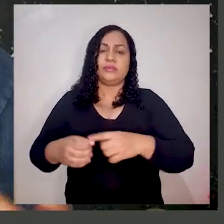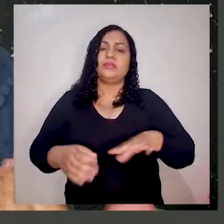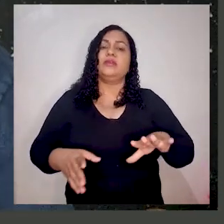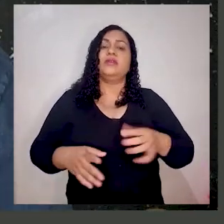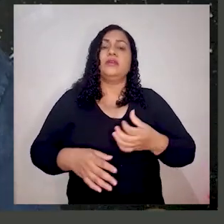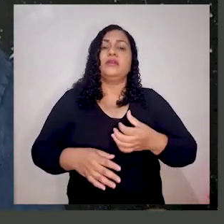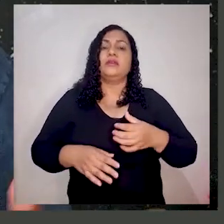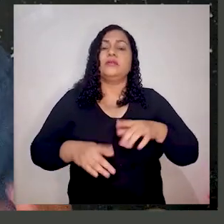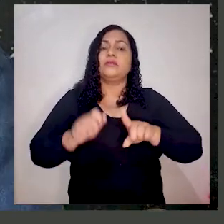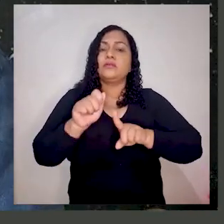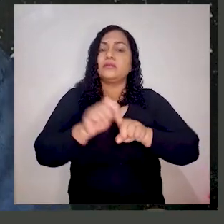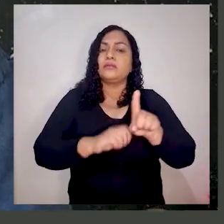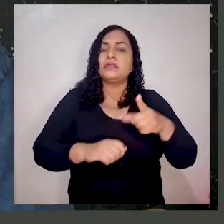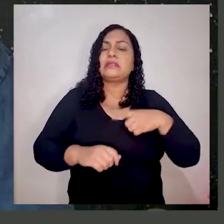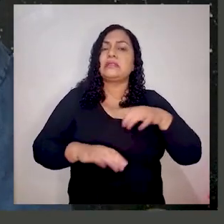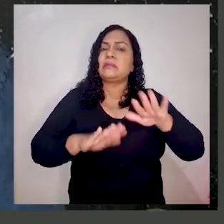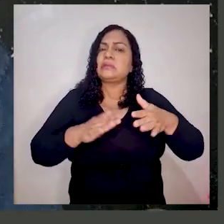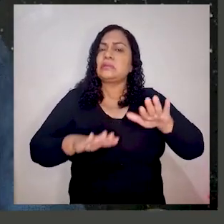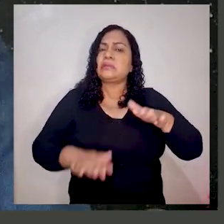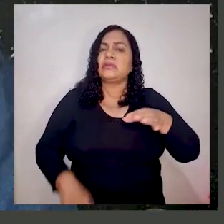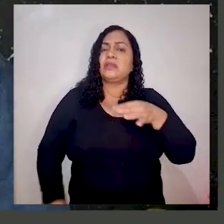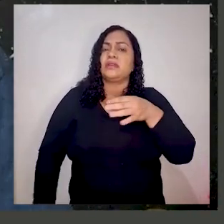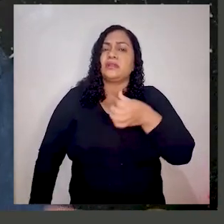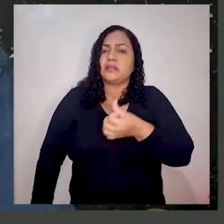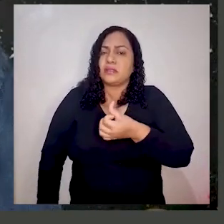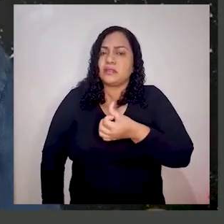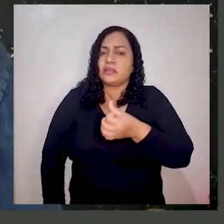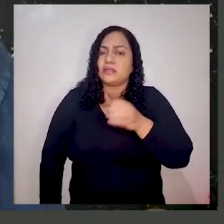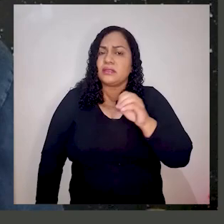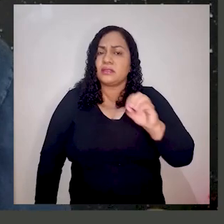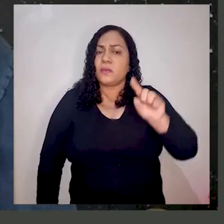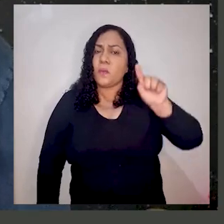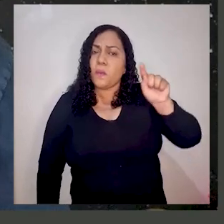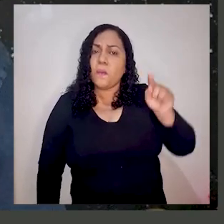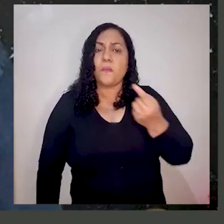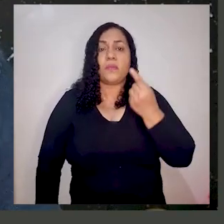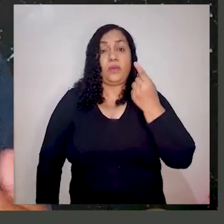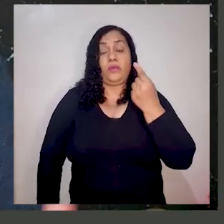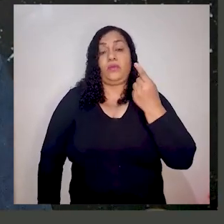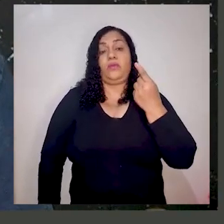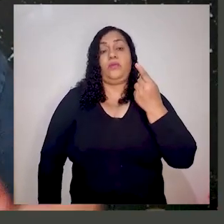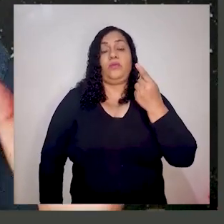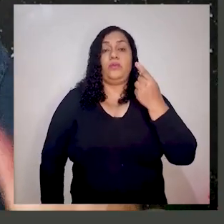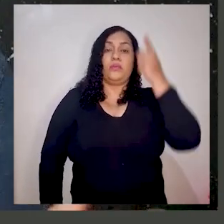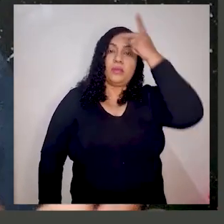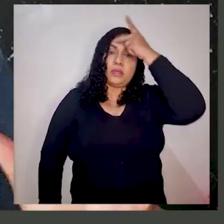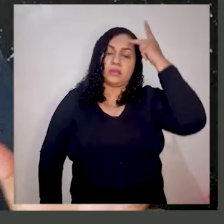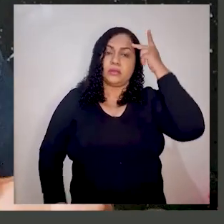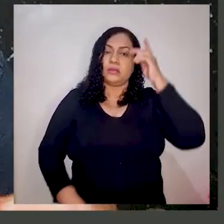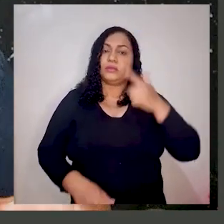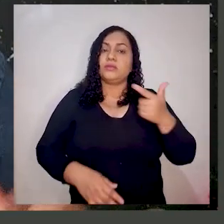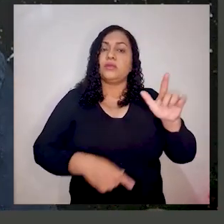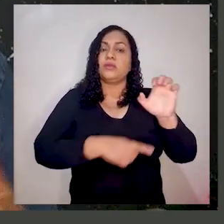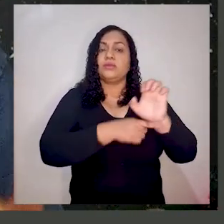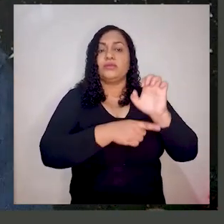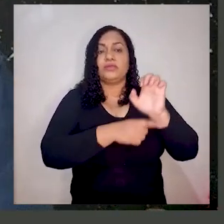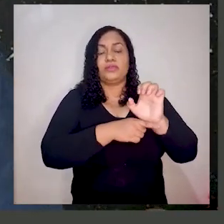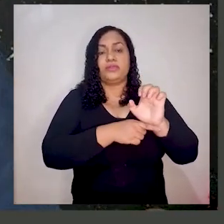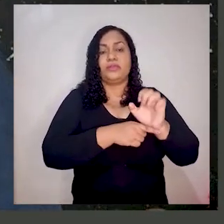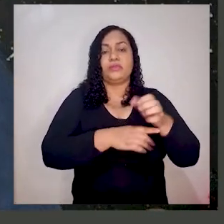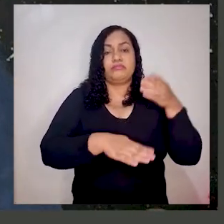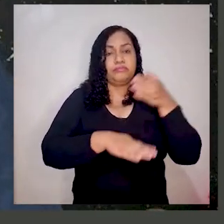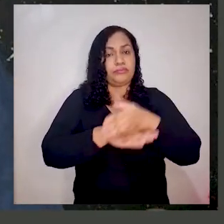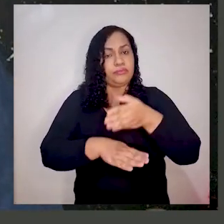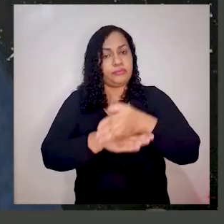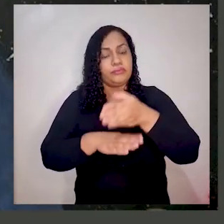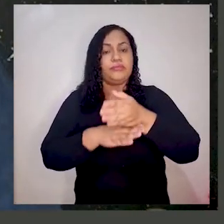de 600 mil a 700 mil pessoas, oriundas aí dos estados vizinhos, que